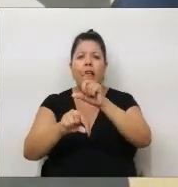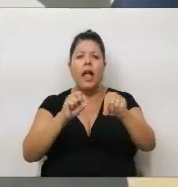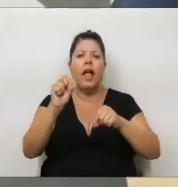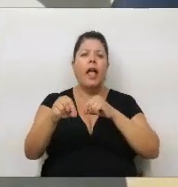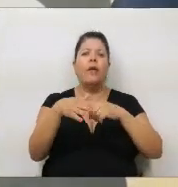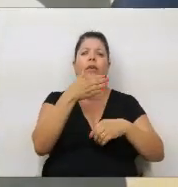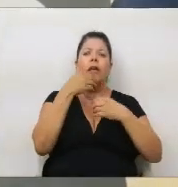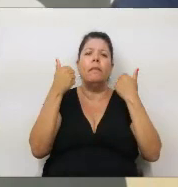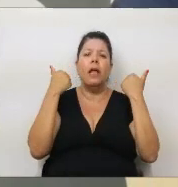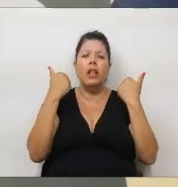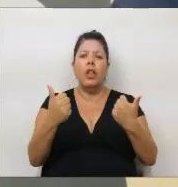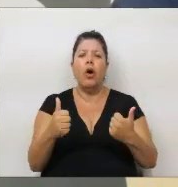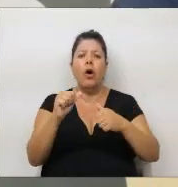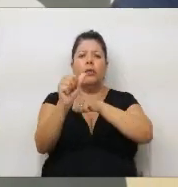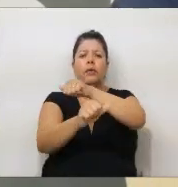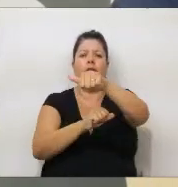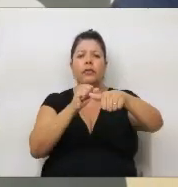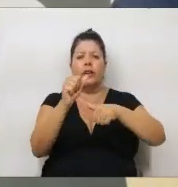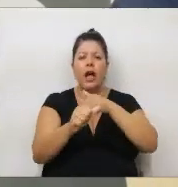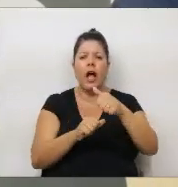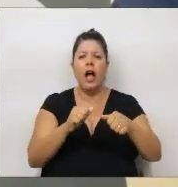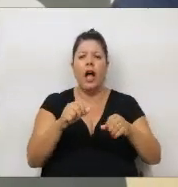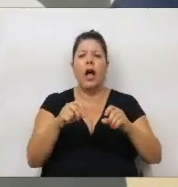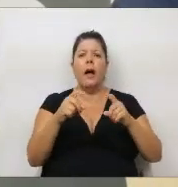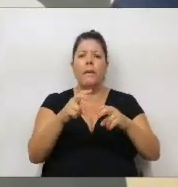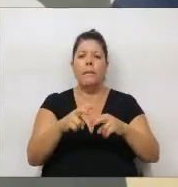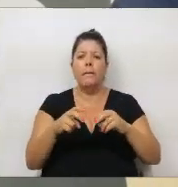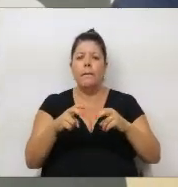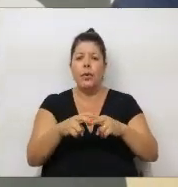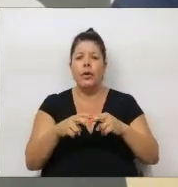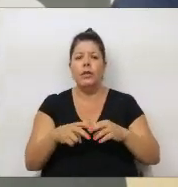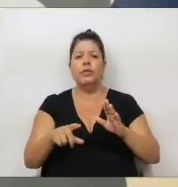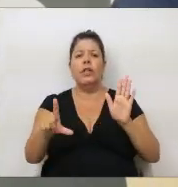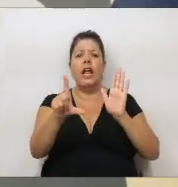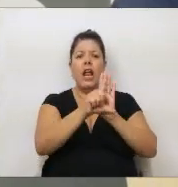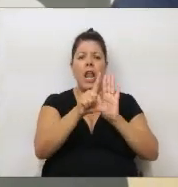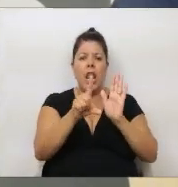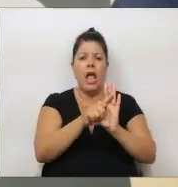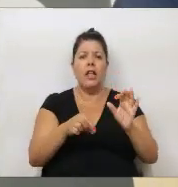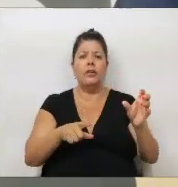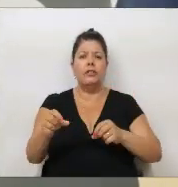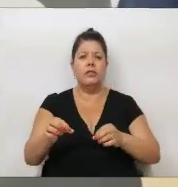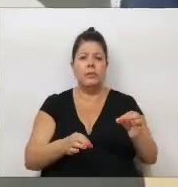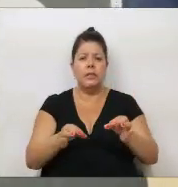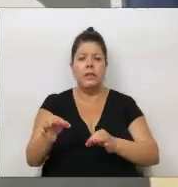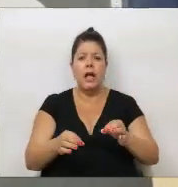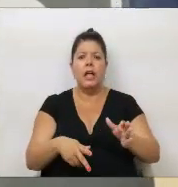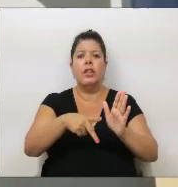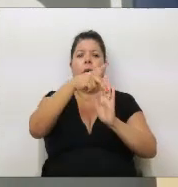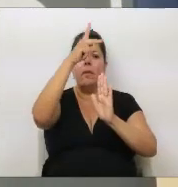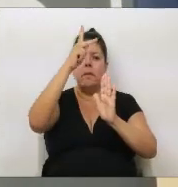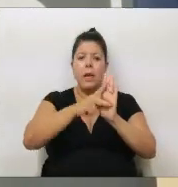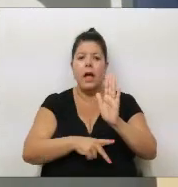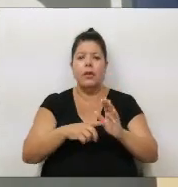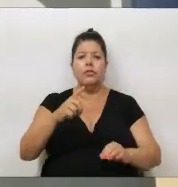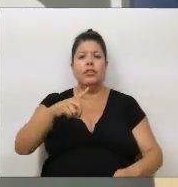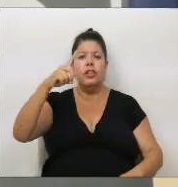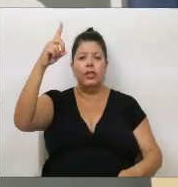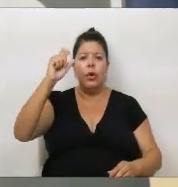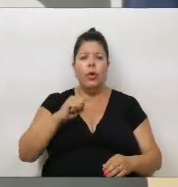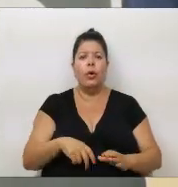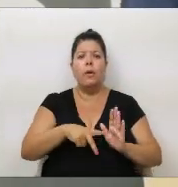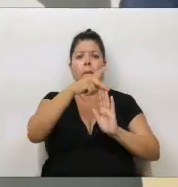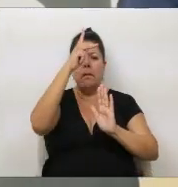necessário modificar. Para isso temos a lei orçamentária, para isso temos plano diretor, para isso temos o plurianual, que vai